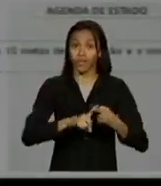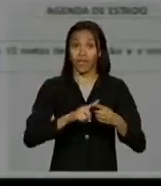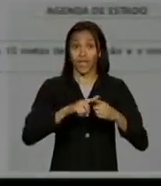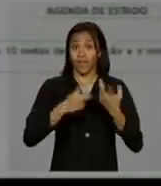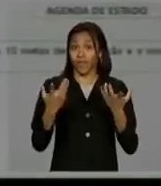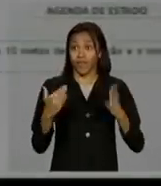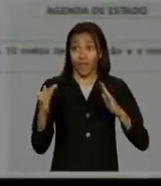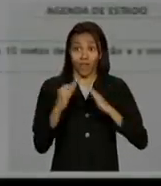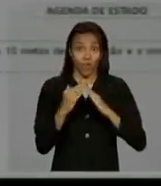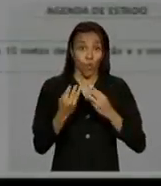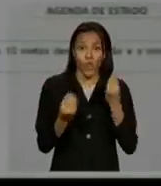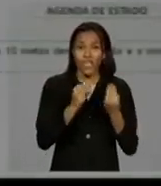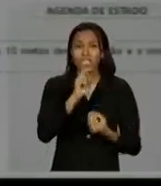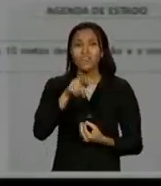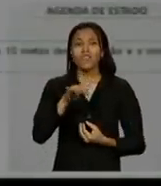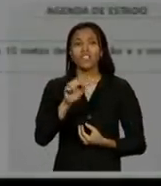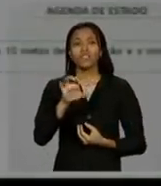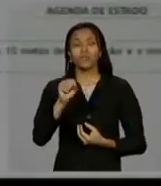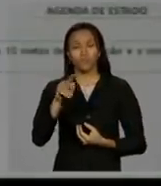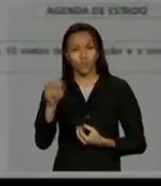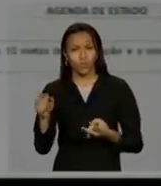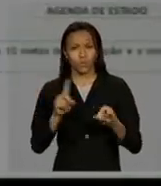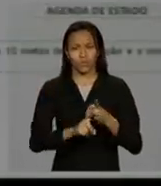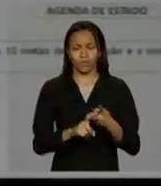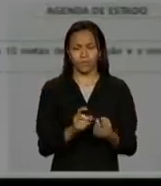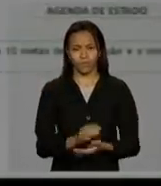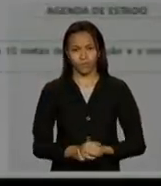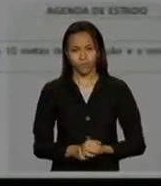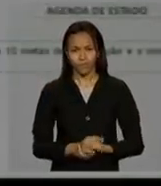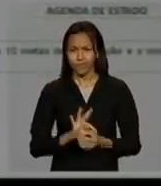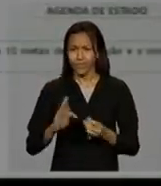educação e em tudo tem que haver